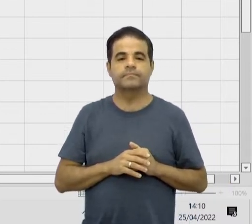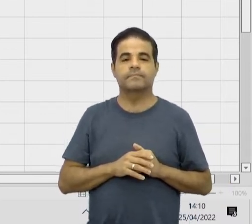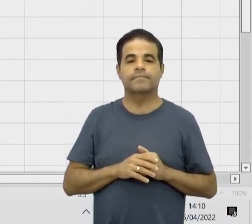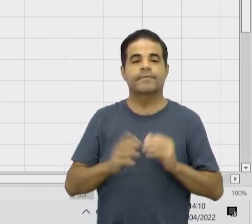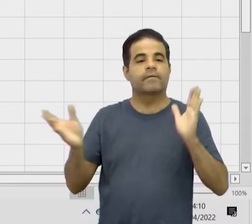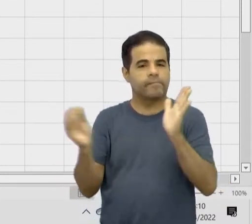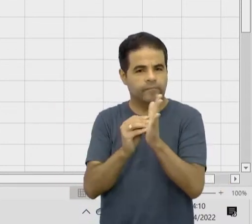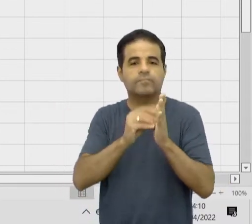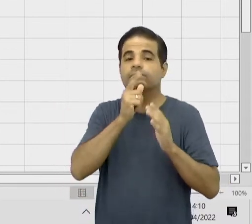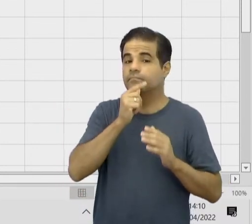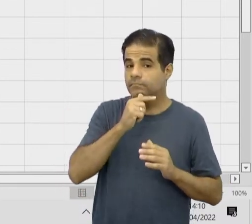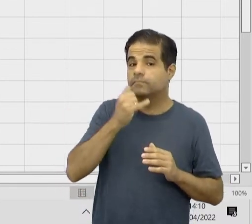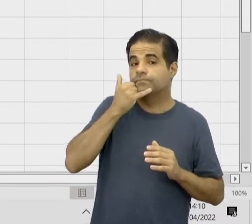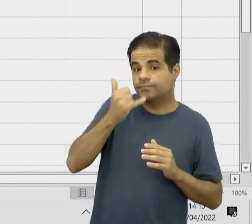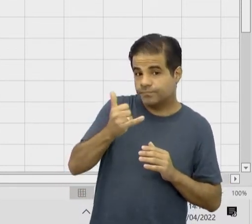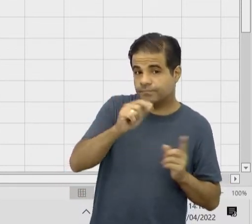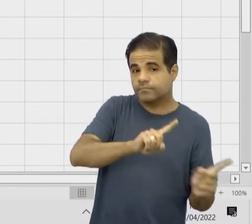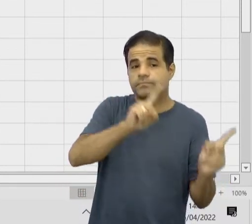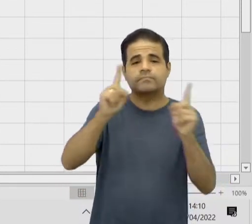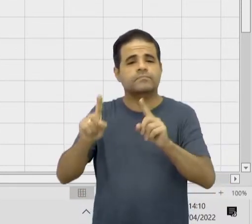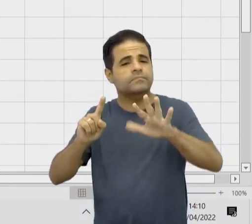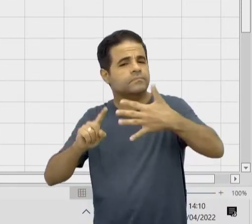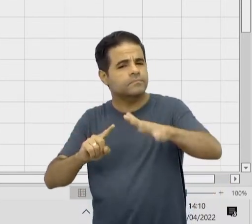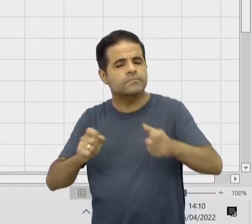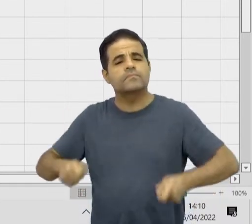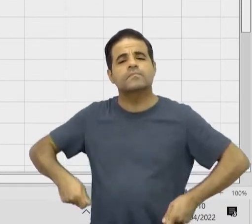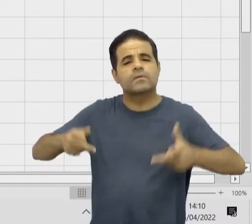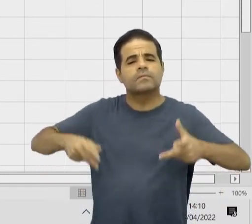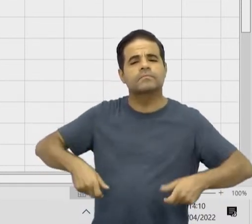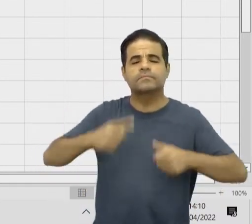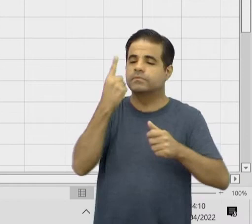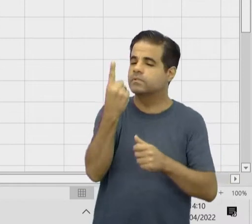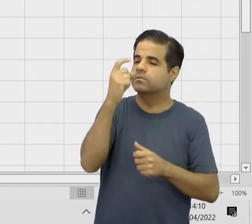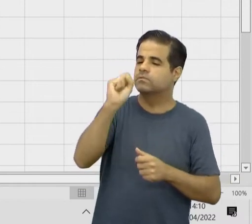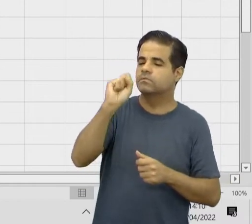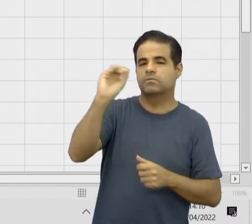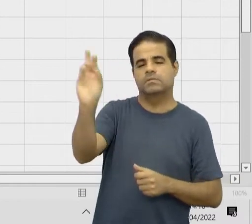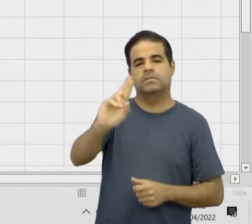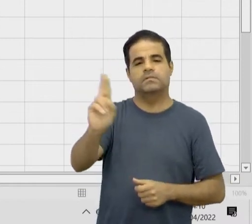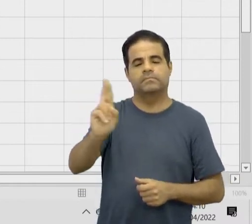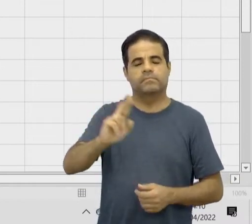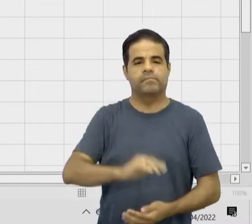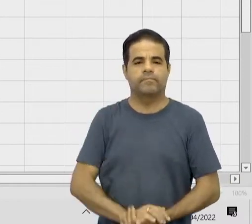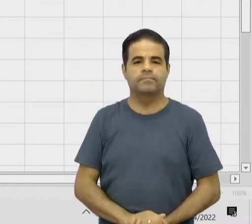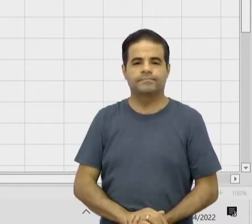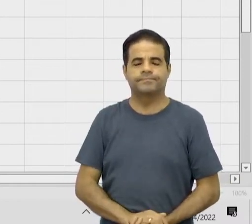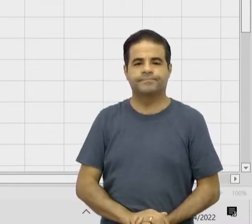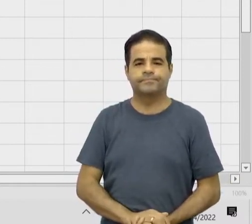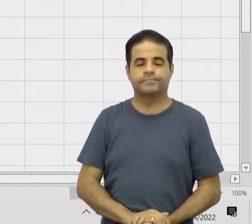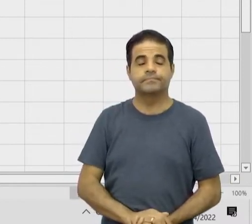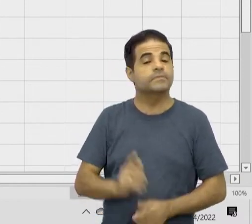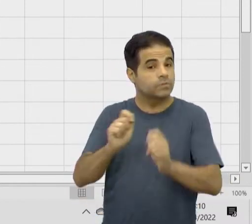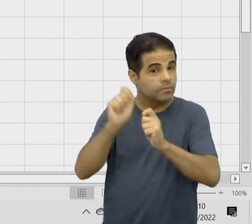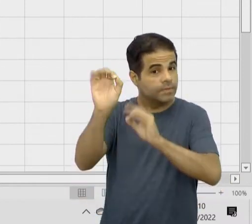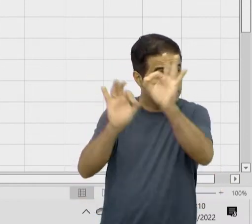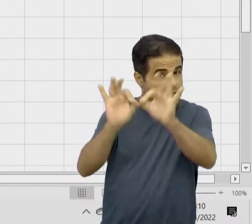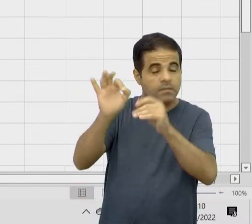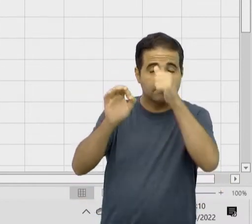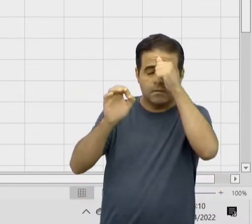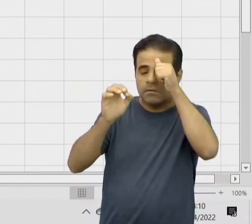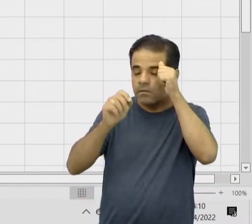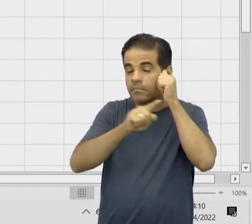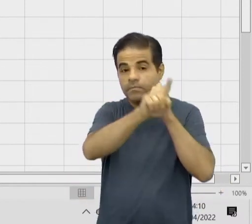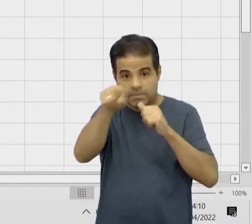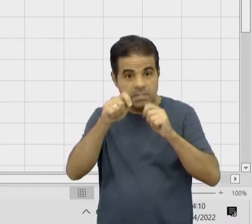Água e luz. Vamos lá. De água, quanto mais ou menos? 180. 180. Eu estou fazendo isso, gente, para